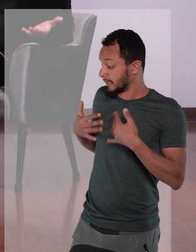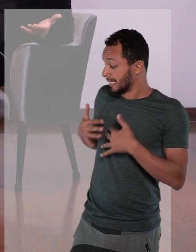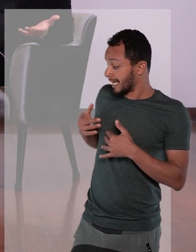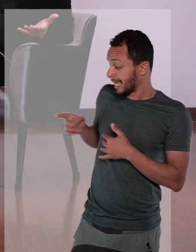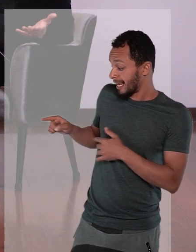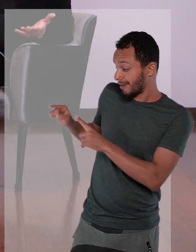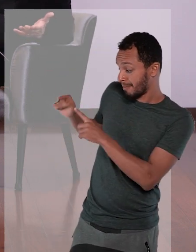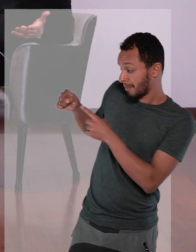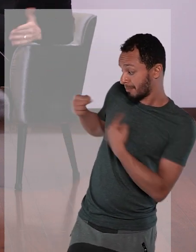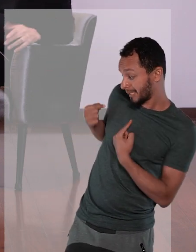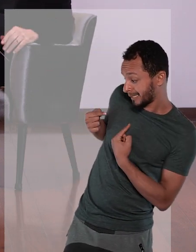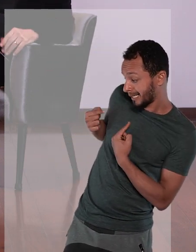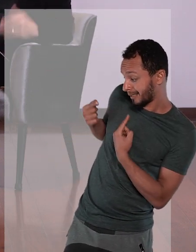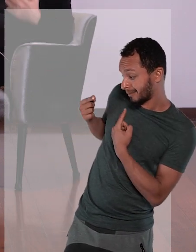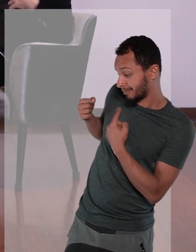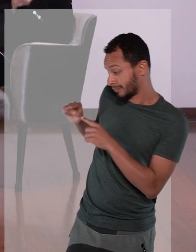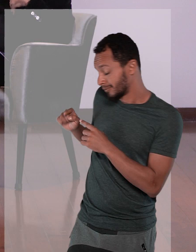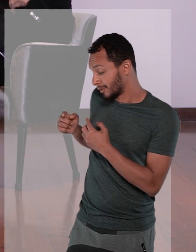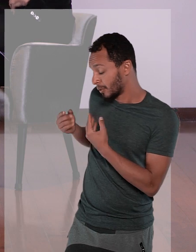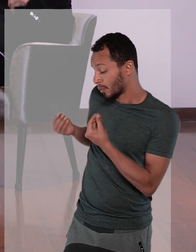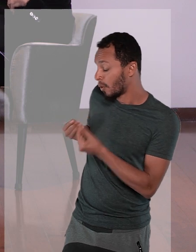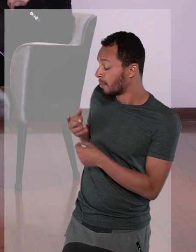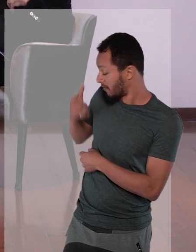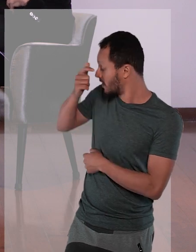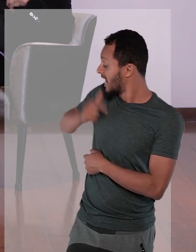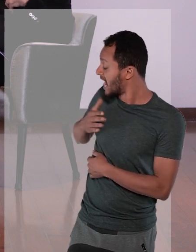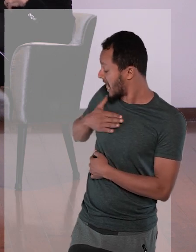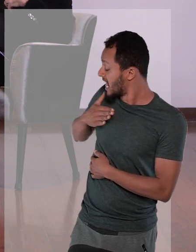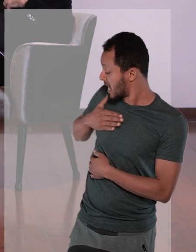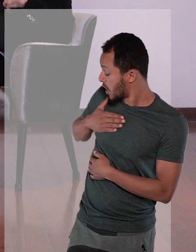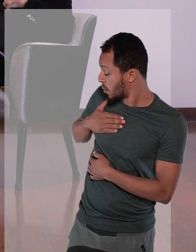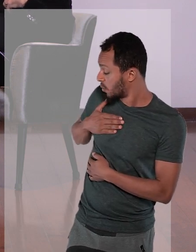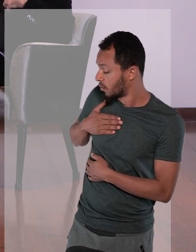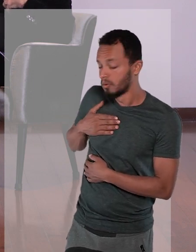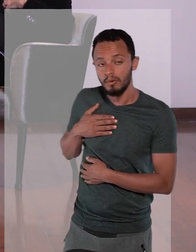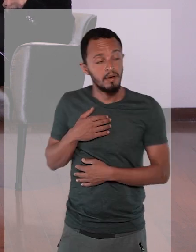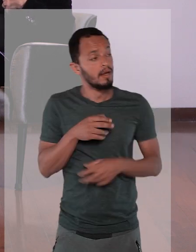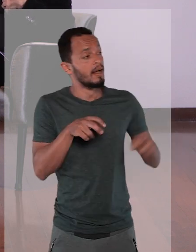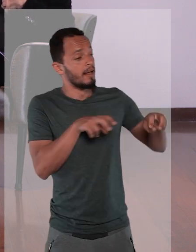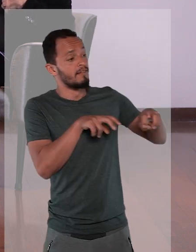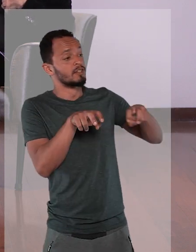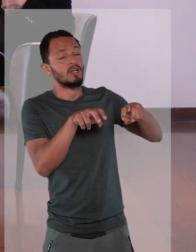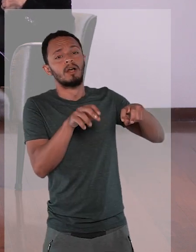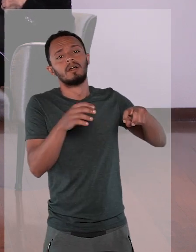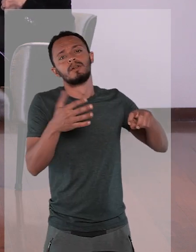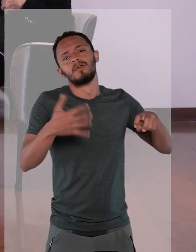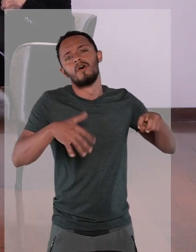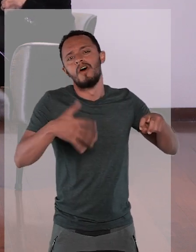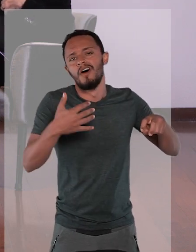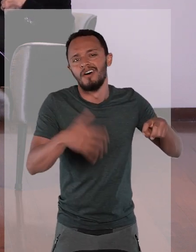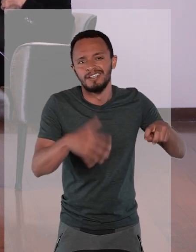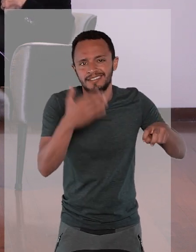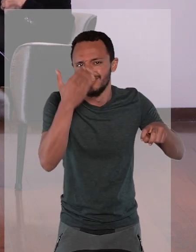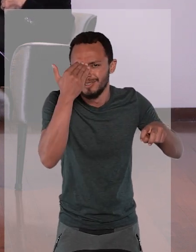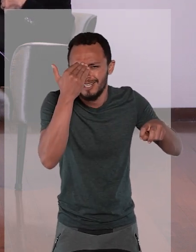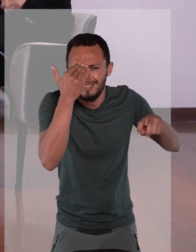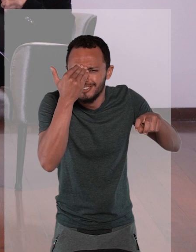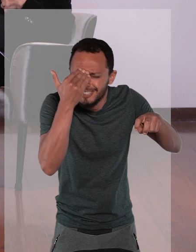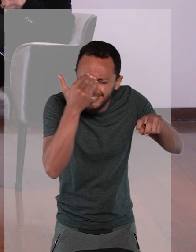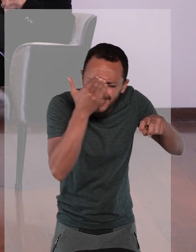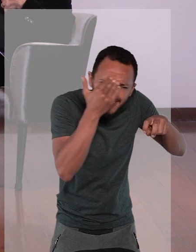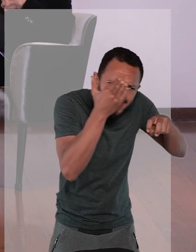o ciclista errado. Né? Então, eu falei: sou eu mesmo. Ele falou: nossa, doutor Carlos, eu tenho que te agradecer demais.